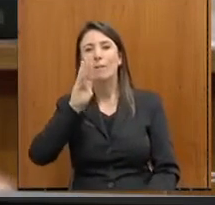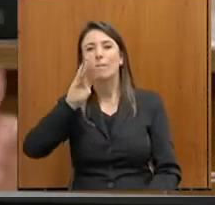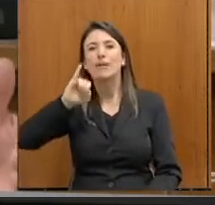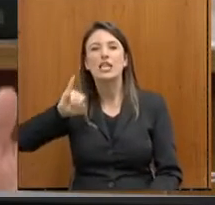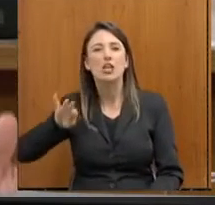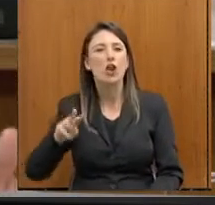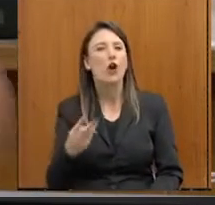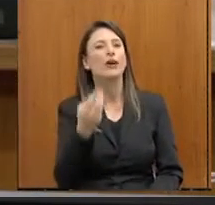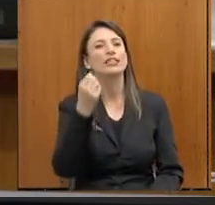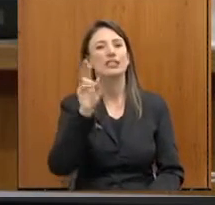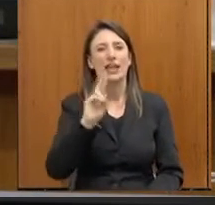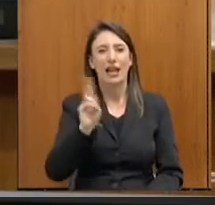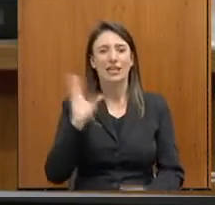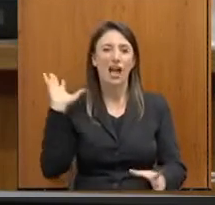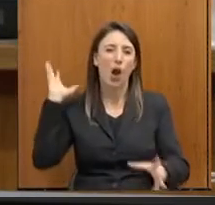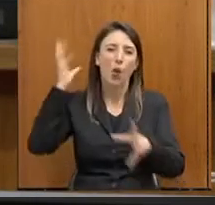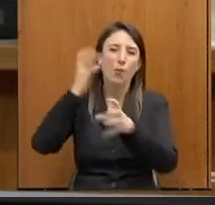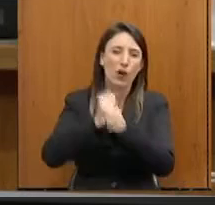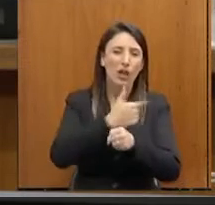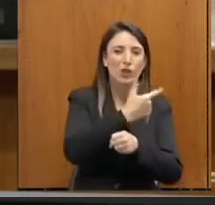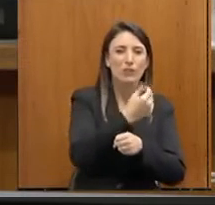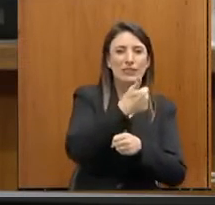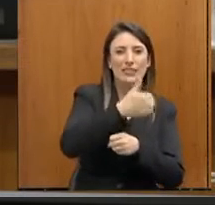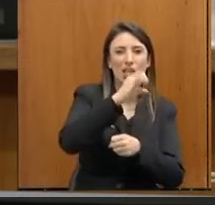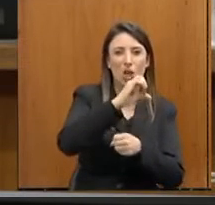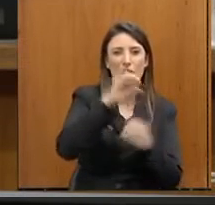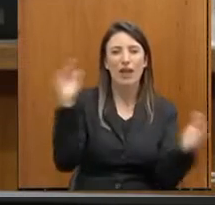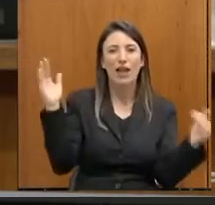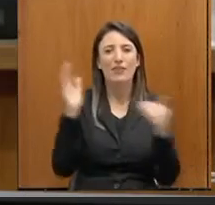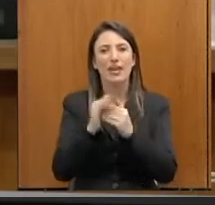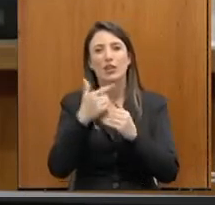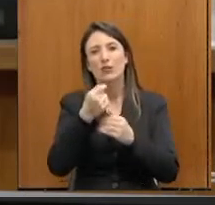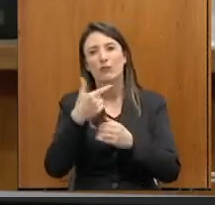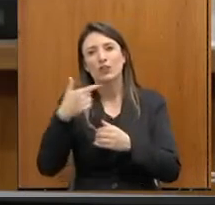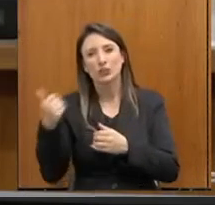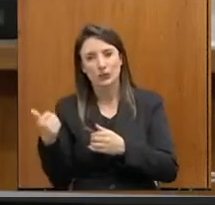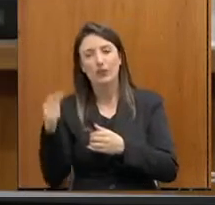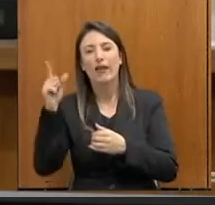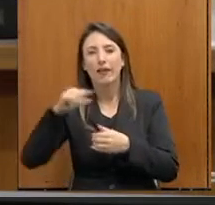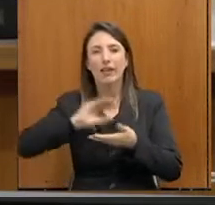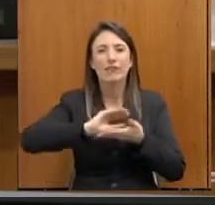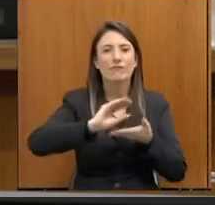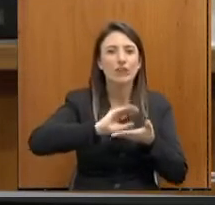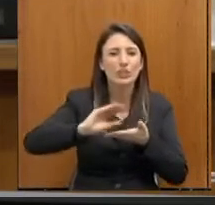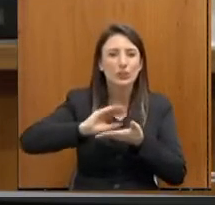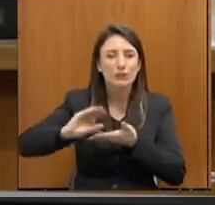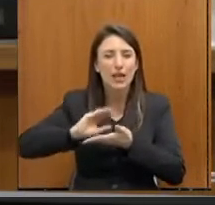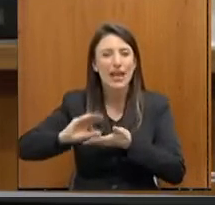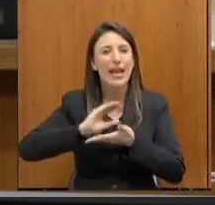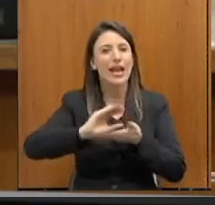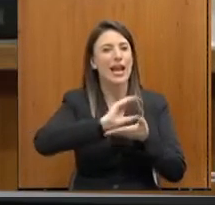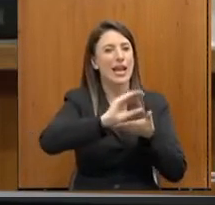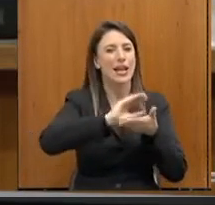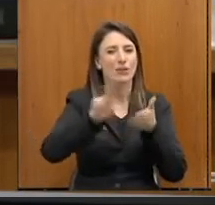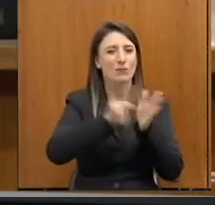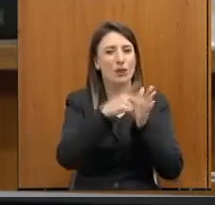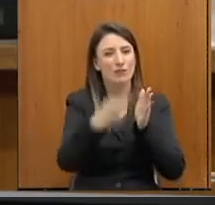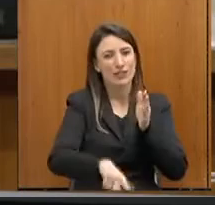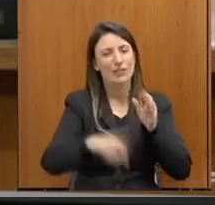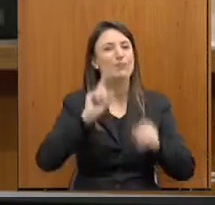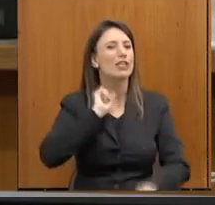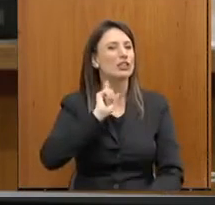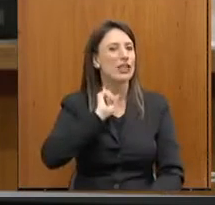acumulados de 2019 até 2021 em investimentos atraídos para Minas Gerais